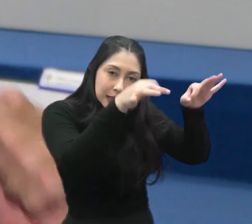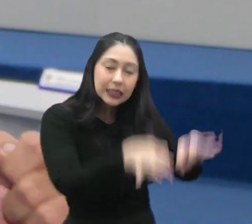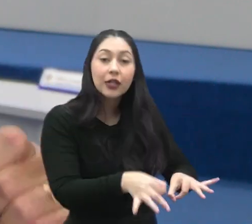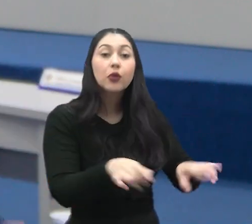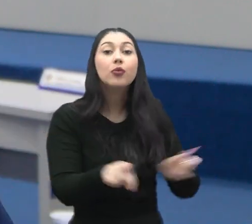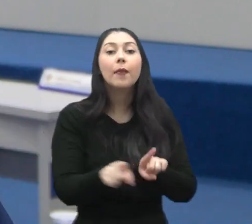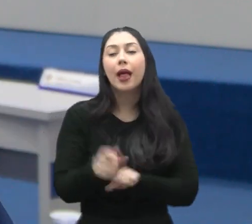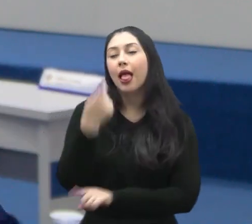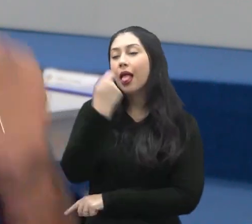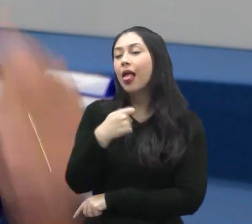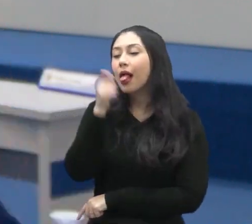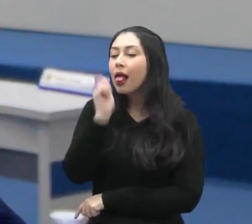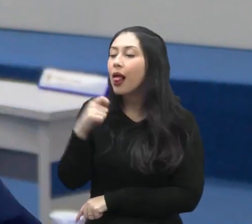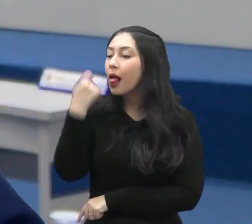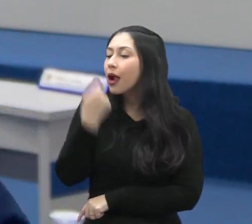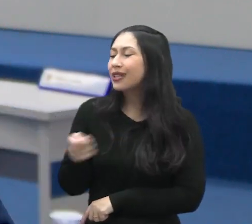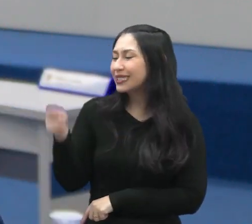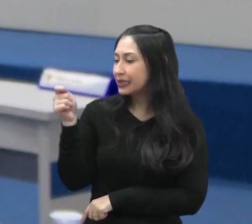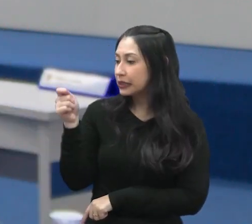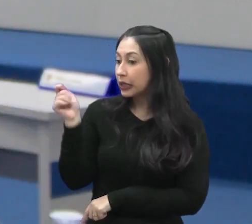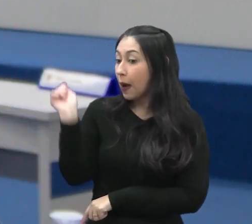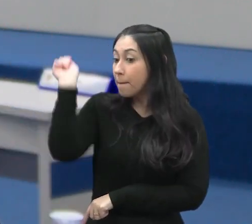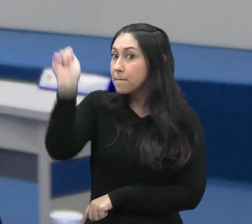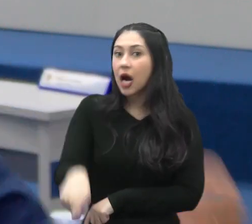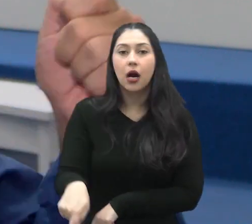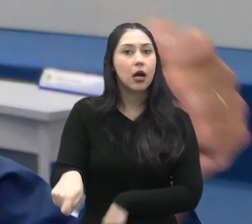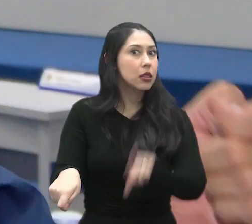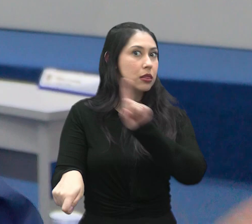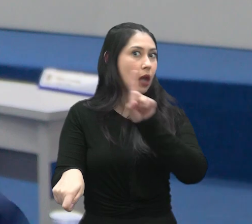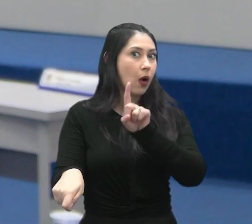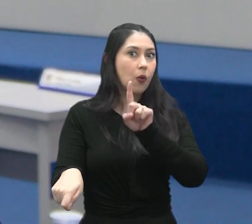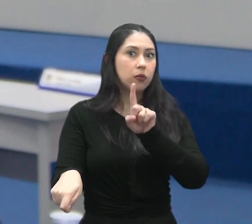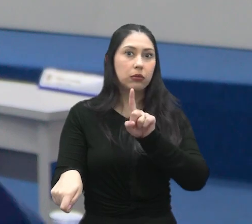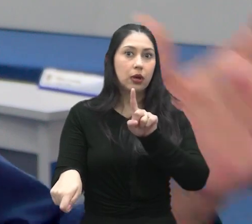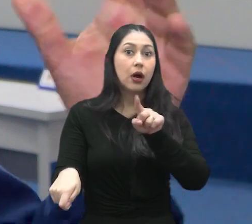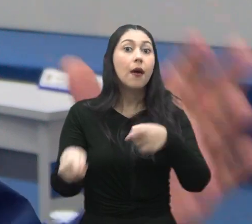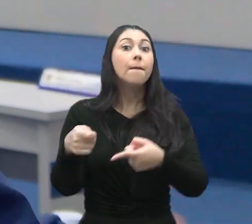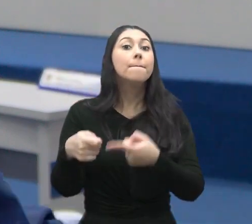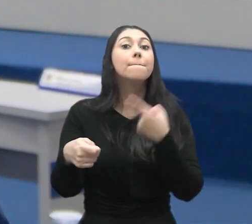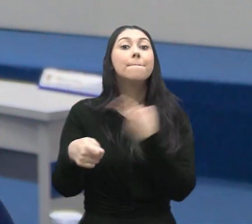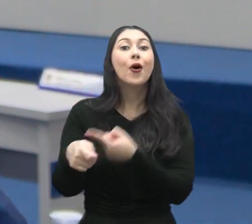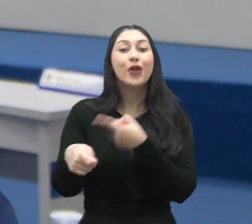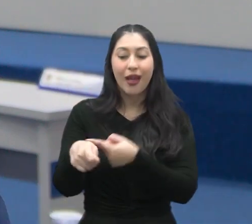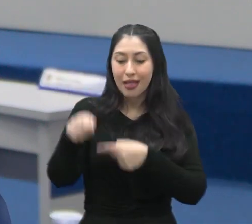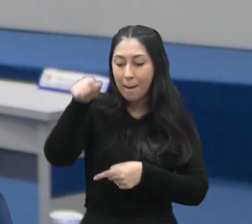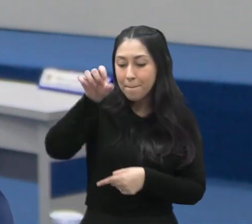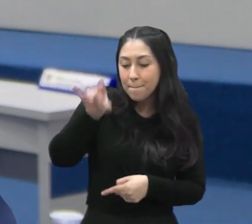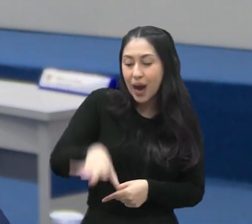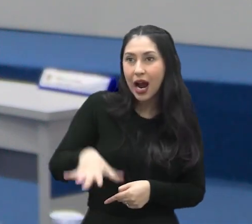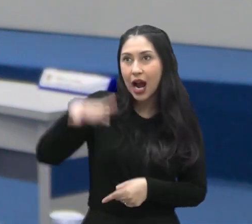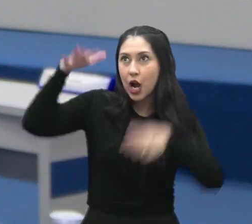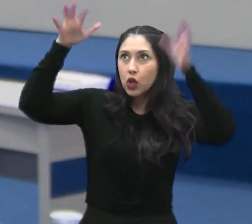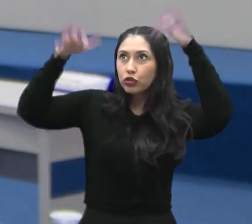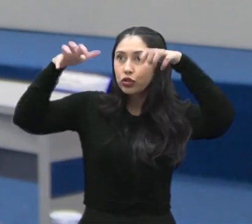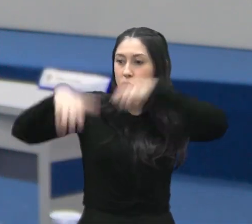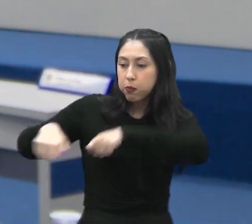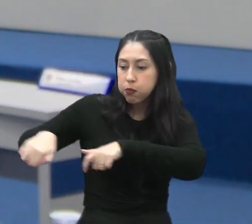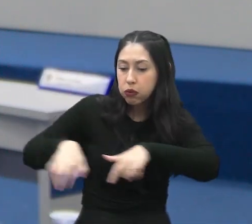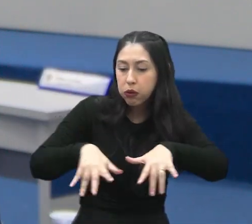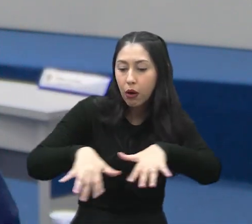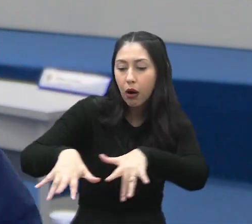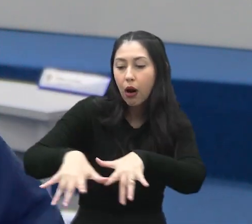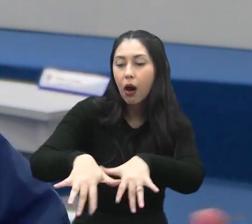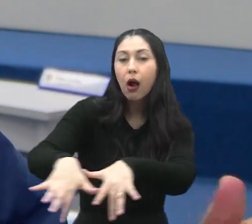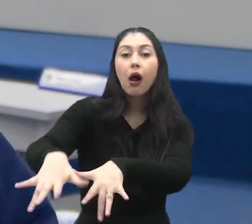você segura o palito de picolé até achar uma lata de lixo. Se você joga no chão, a água da chuva leva para o